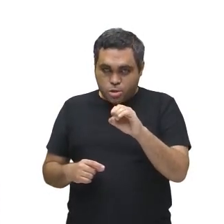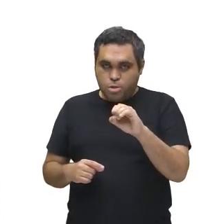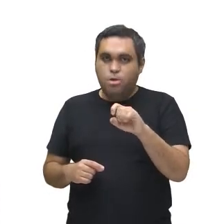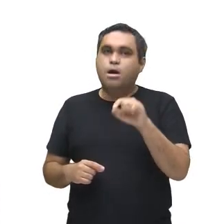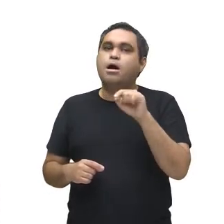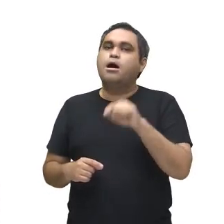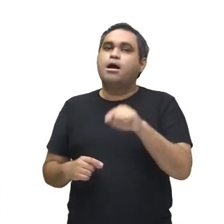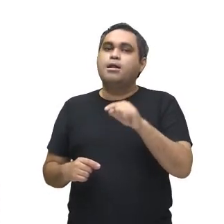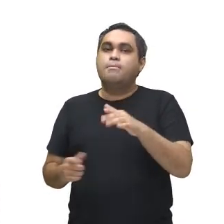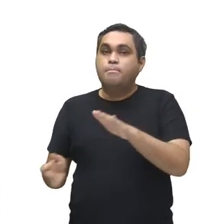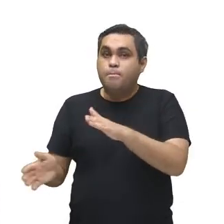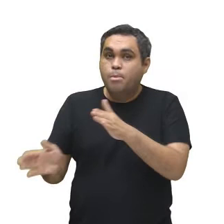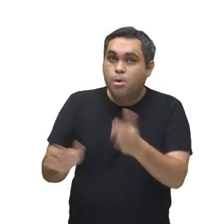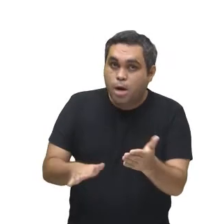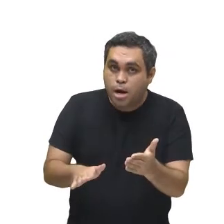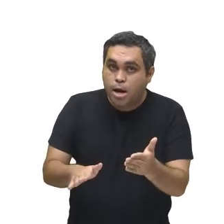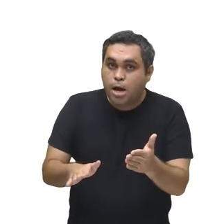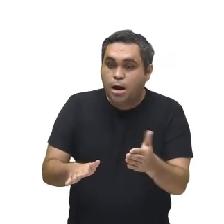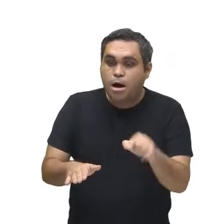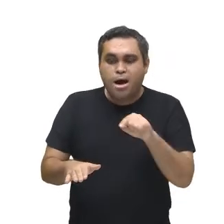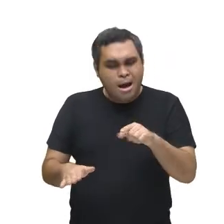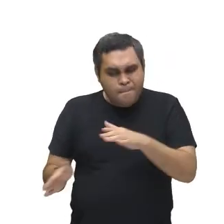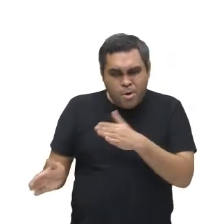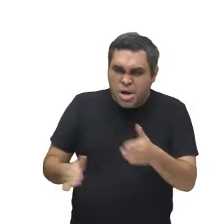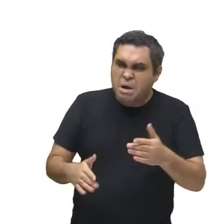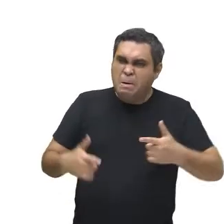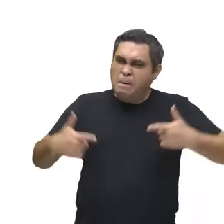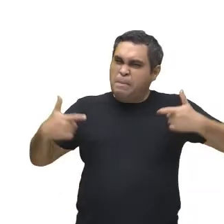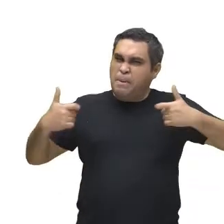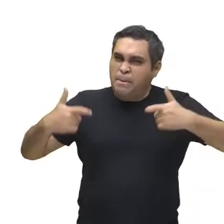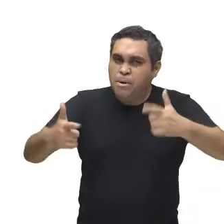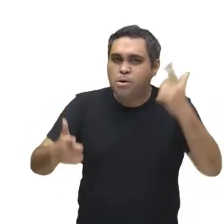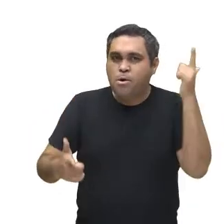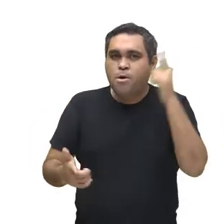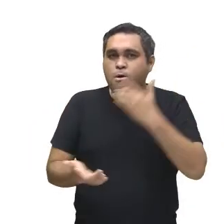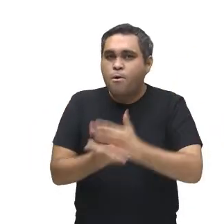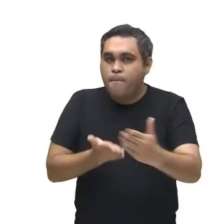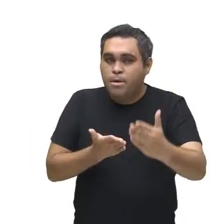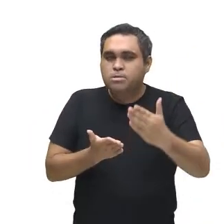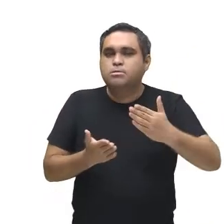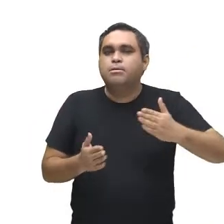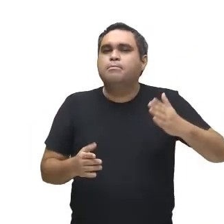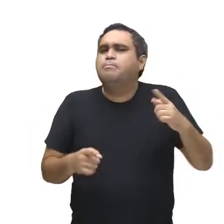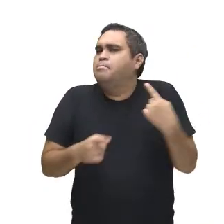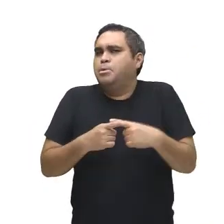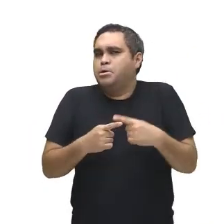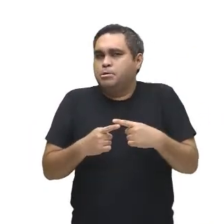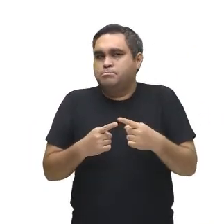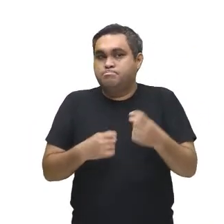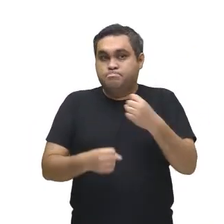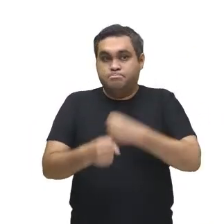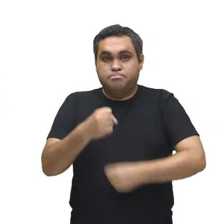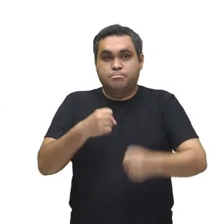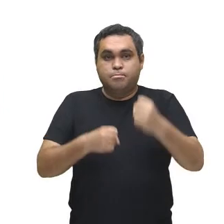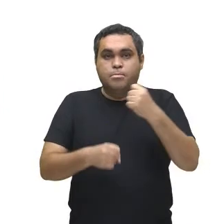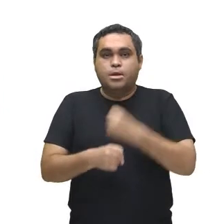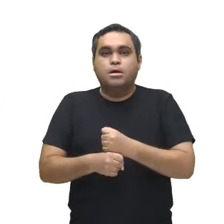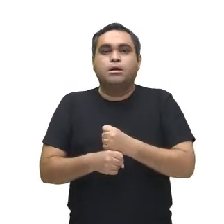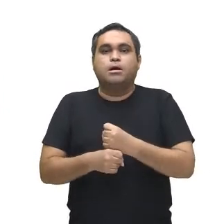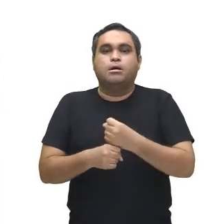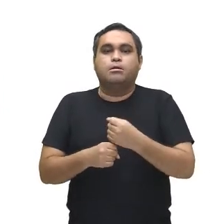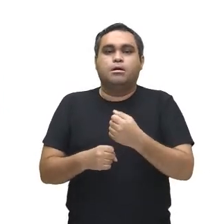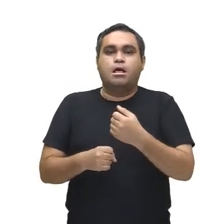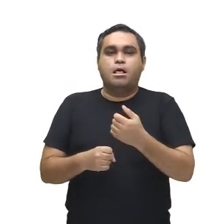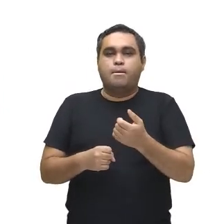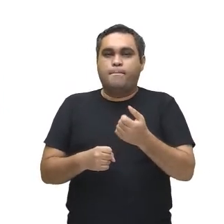Guerra Mundial. Lá em 1914, gente, a Austro-Húngaro exercia